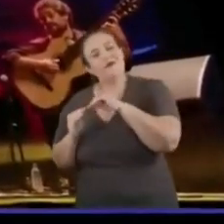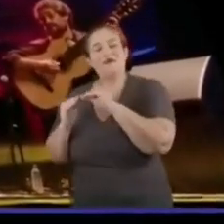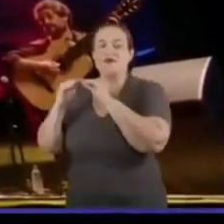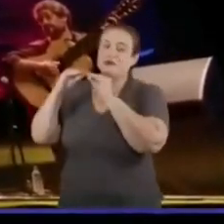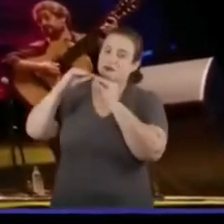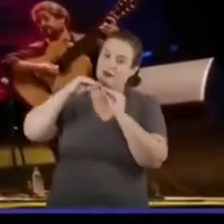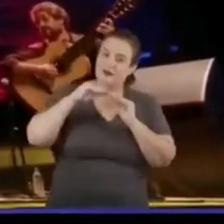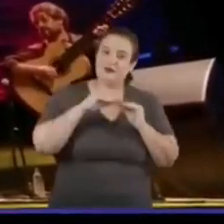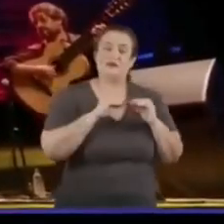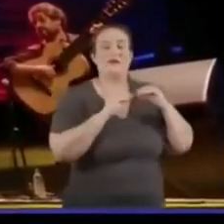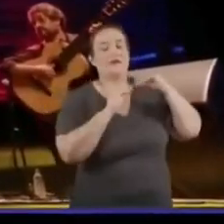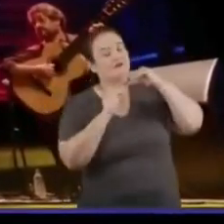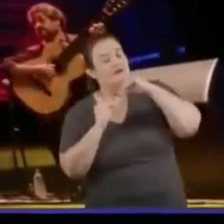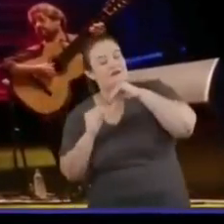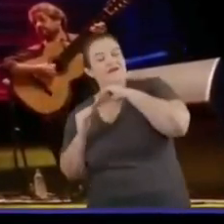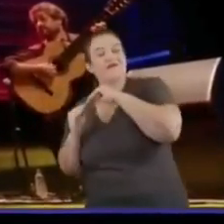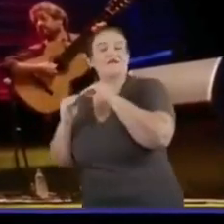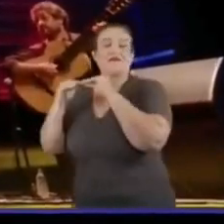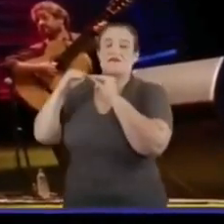à procura dos